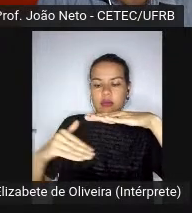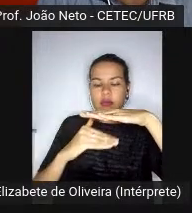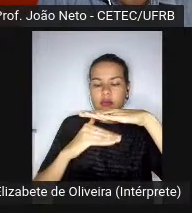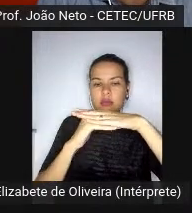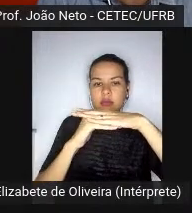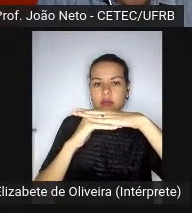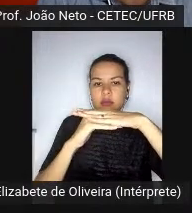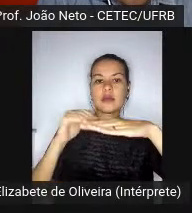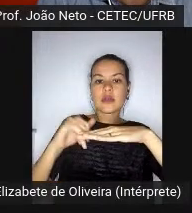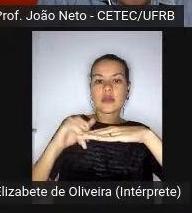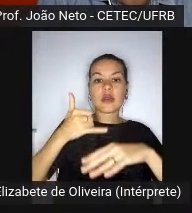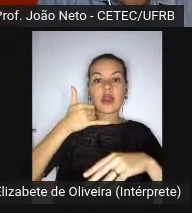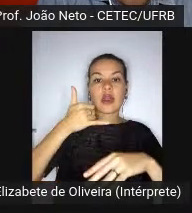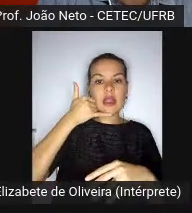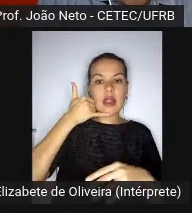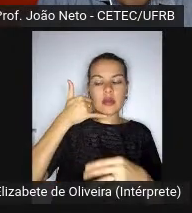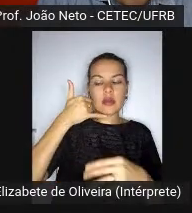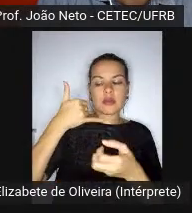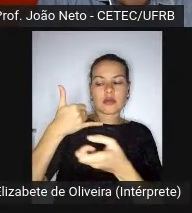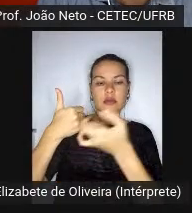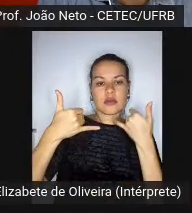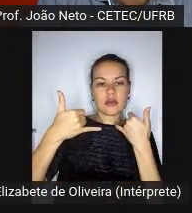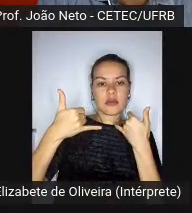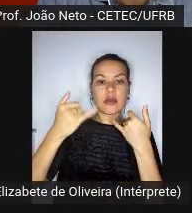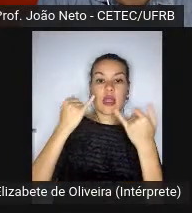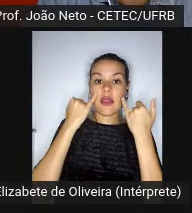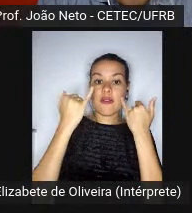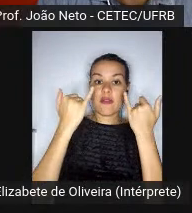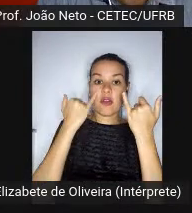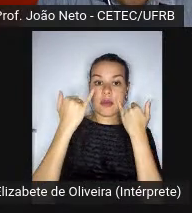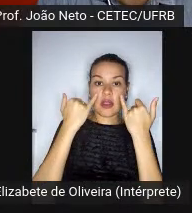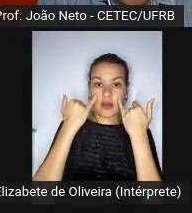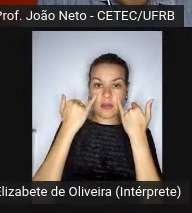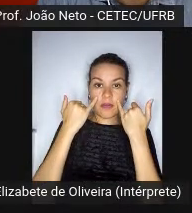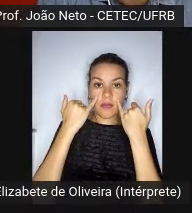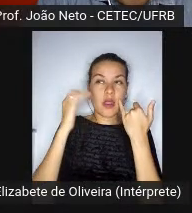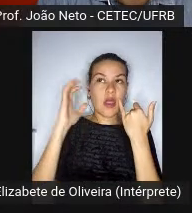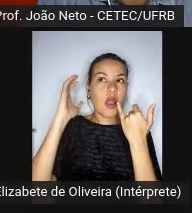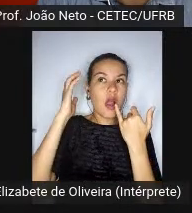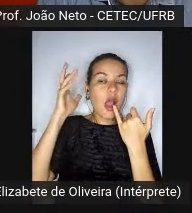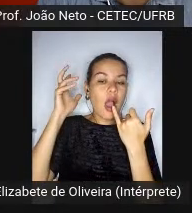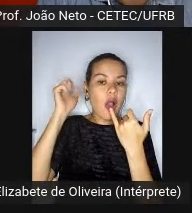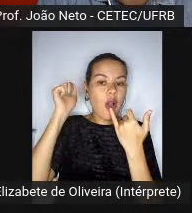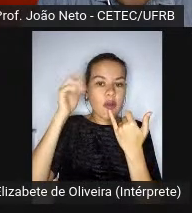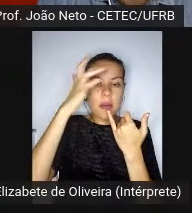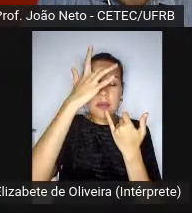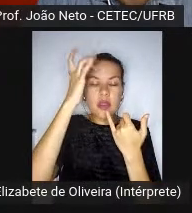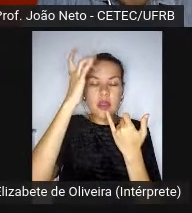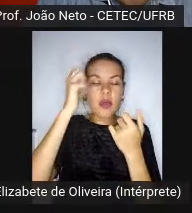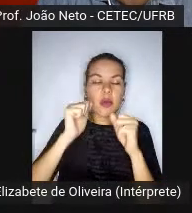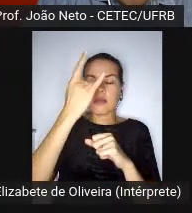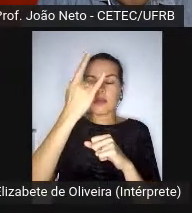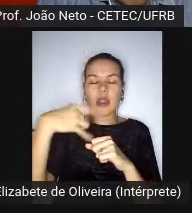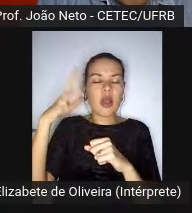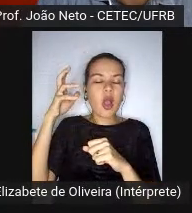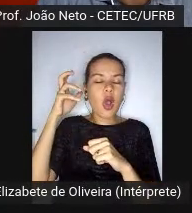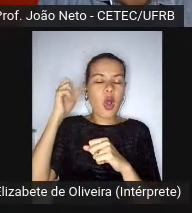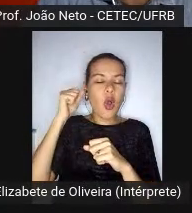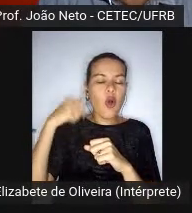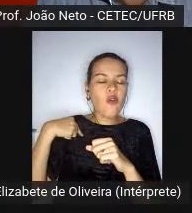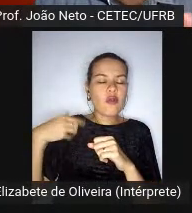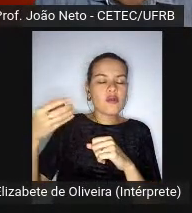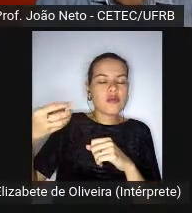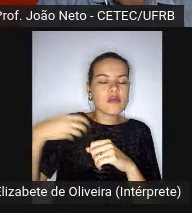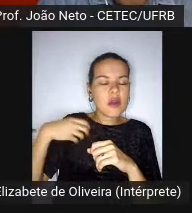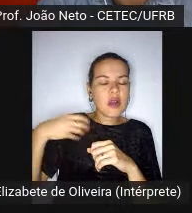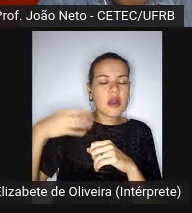celular e automaticamente o celular transforma essa informação textual em áudio e a pessoa com deficiência pode ouvir essa